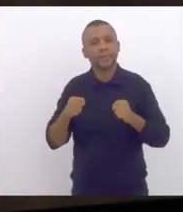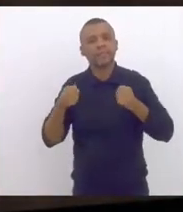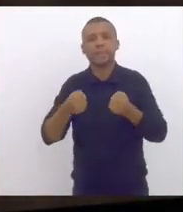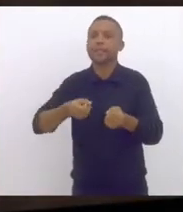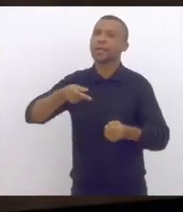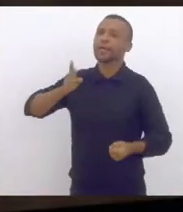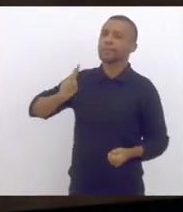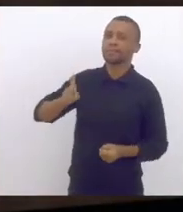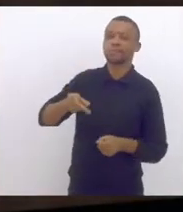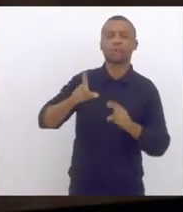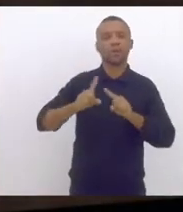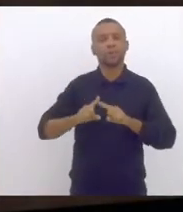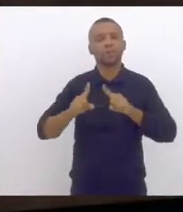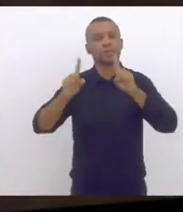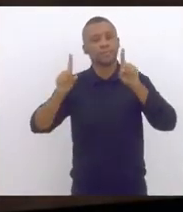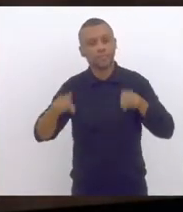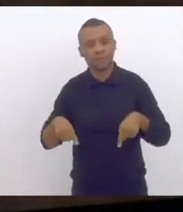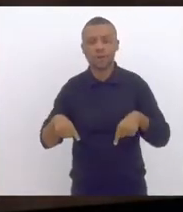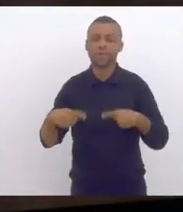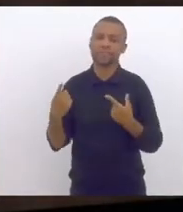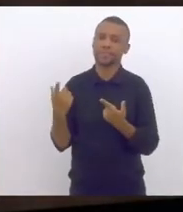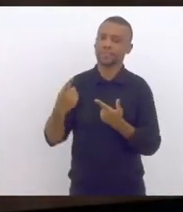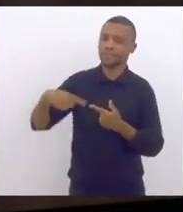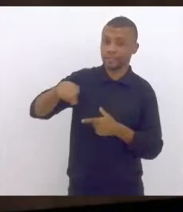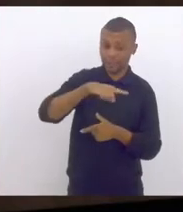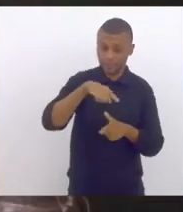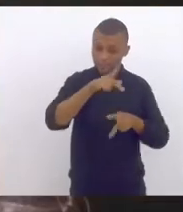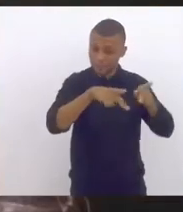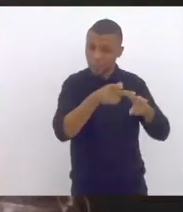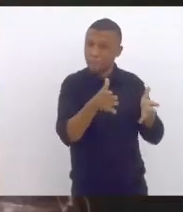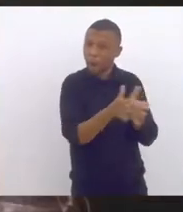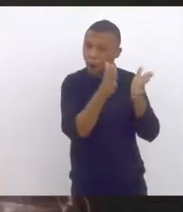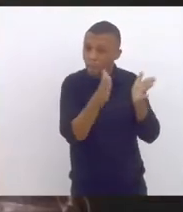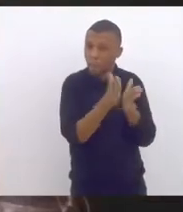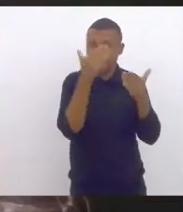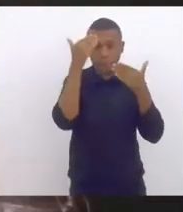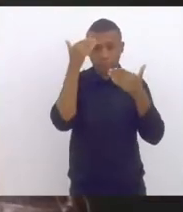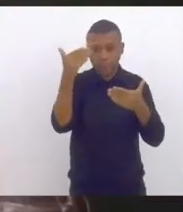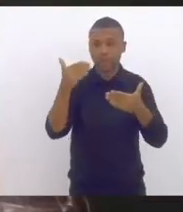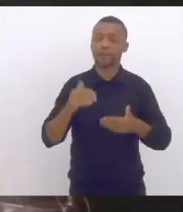dos servidores e daqueles que mais precisam. Obrigado pela sua existência.